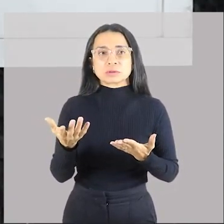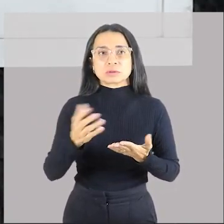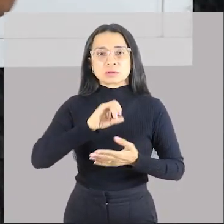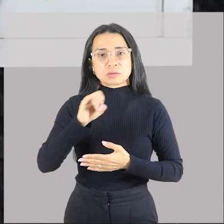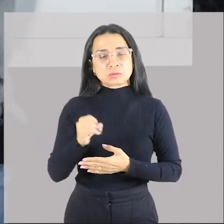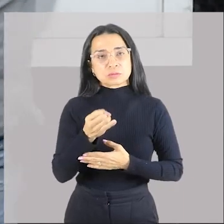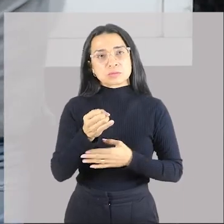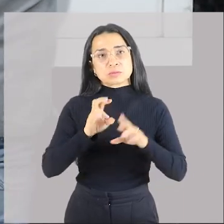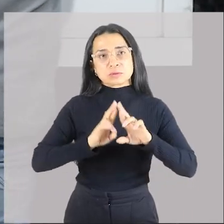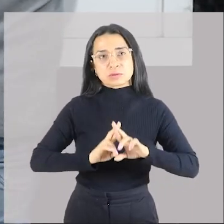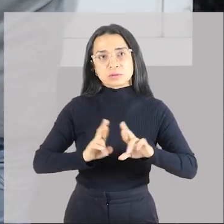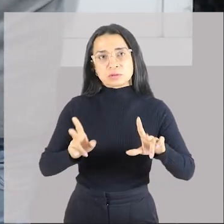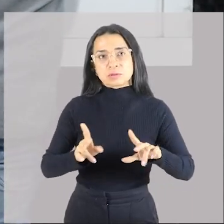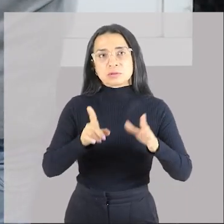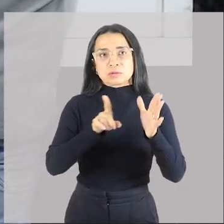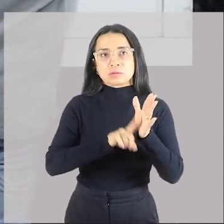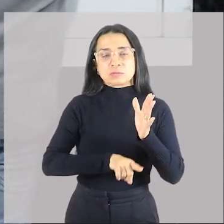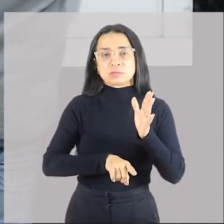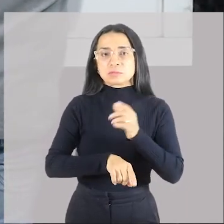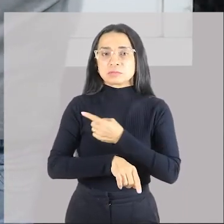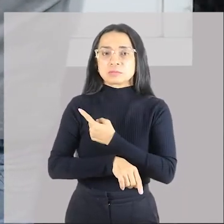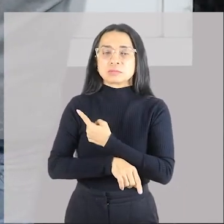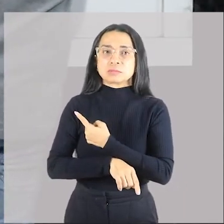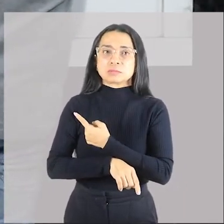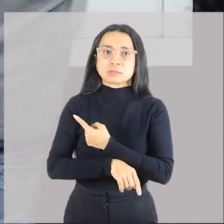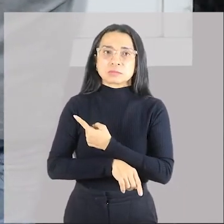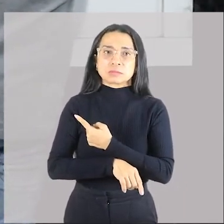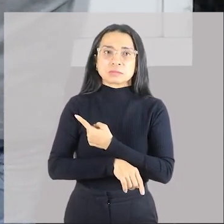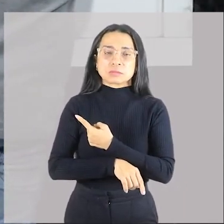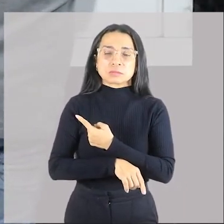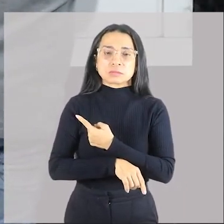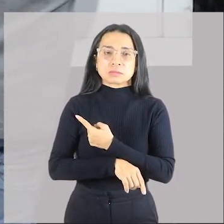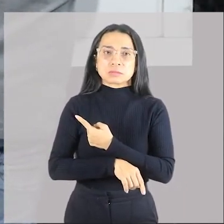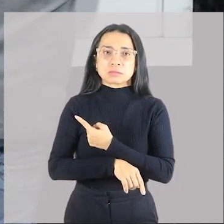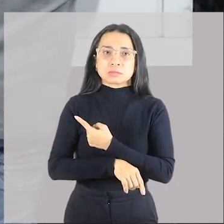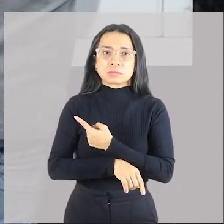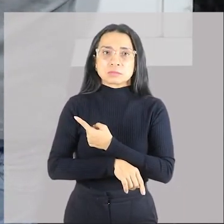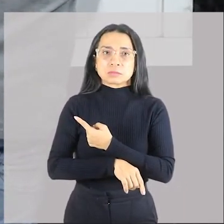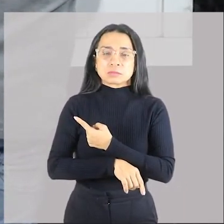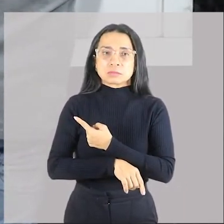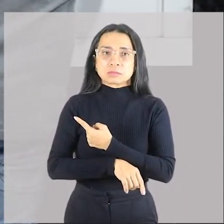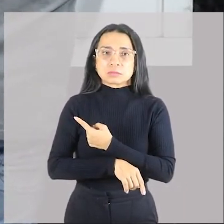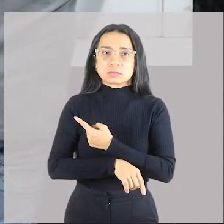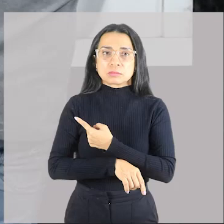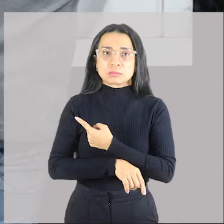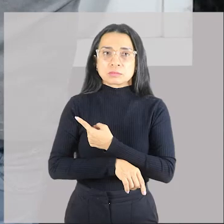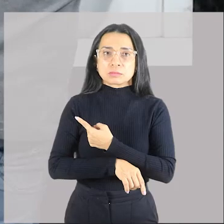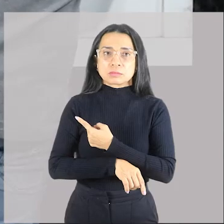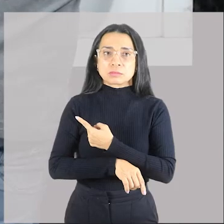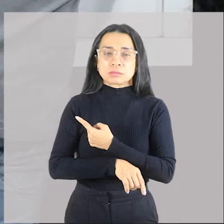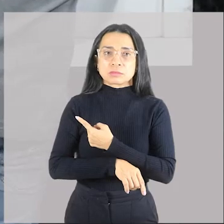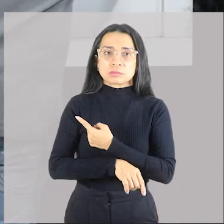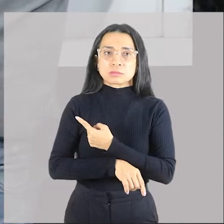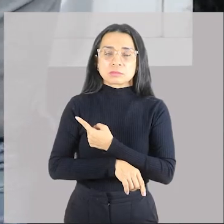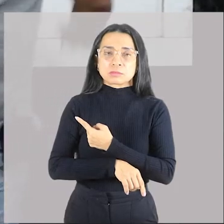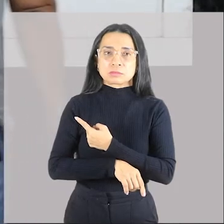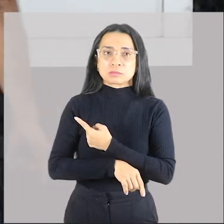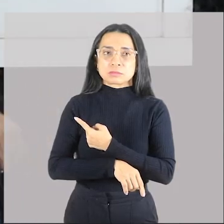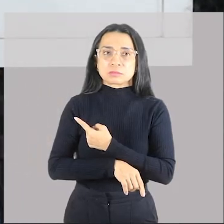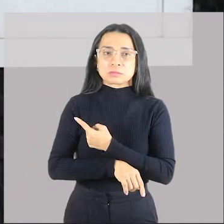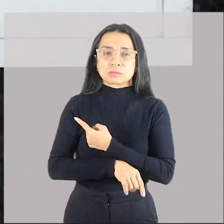juros é a diferença. Os juros é a diferença entre o montante, que é o valor final, e o